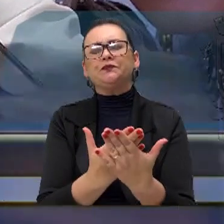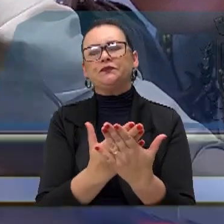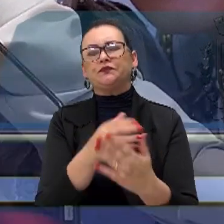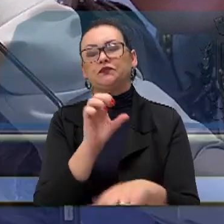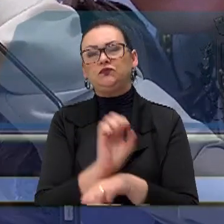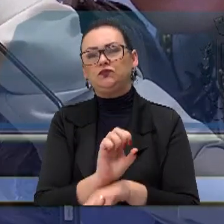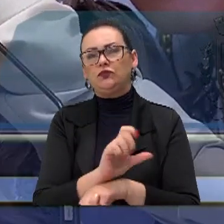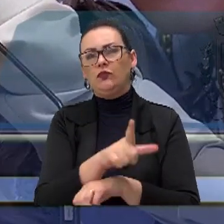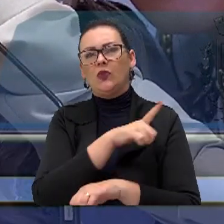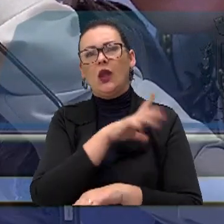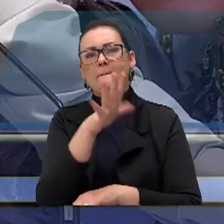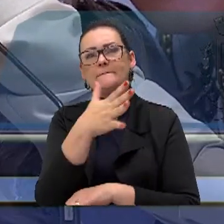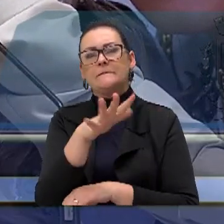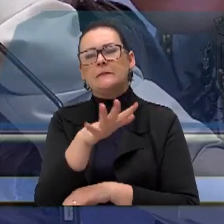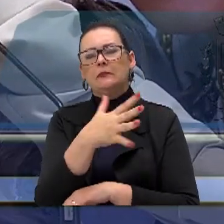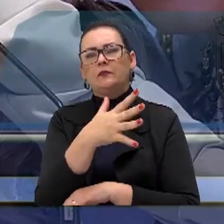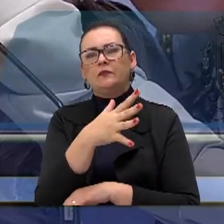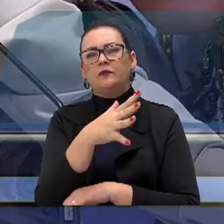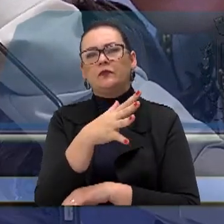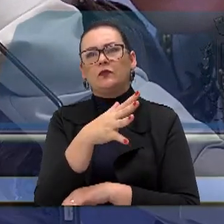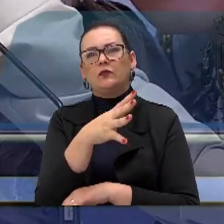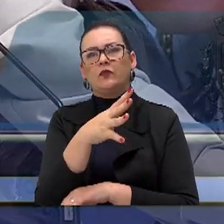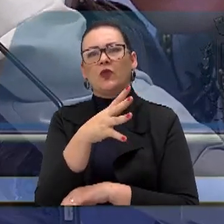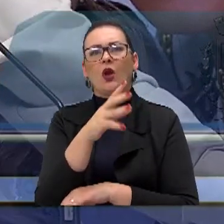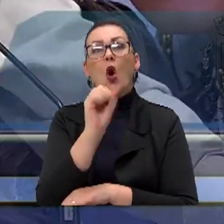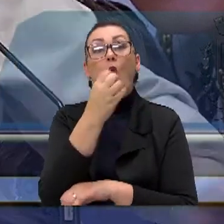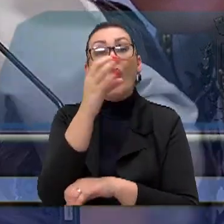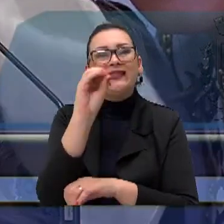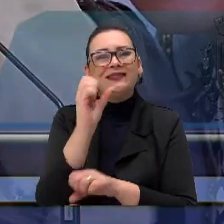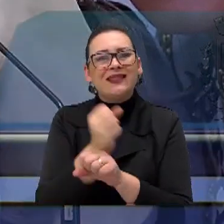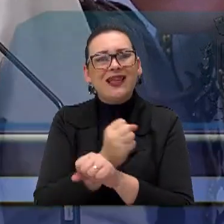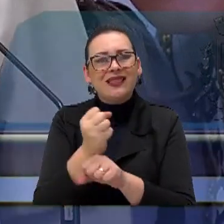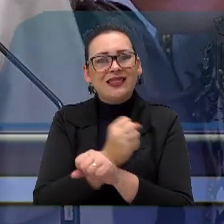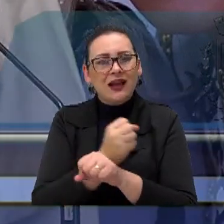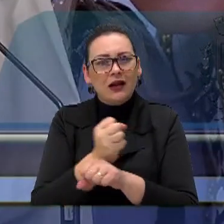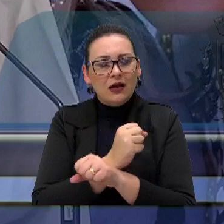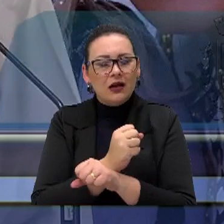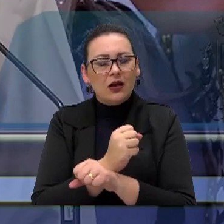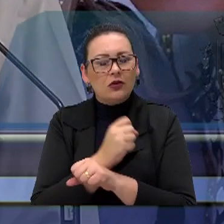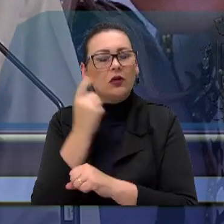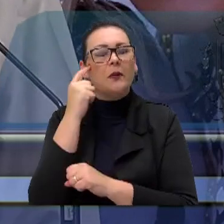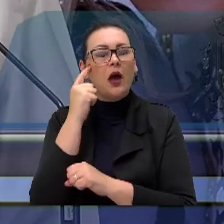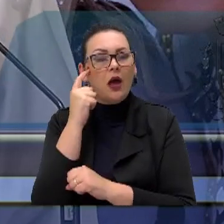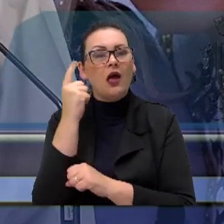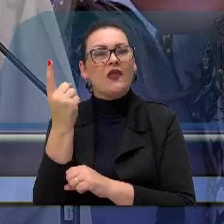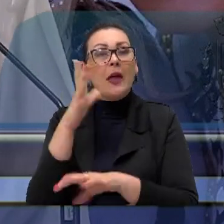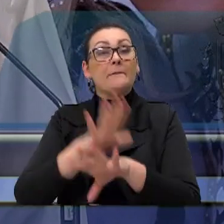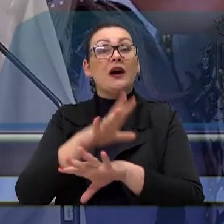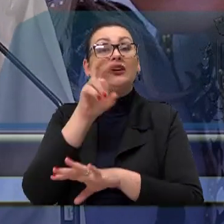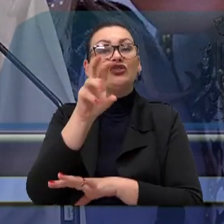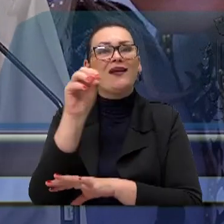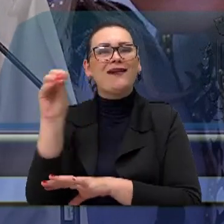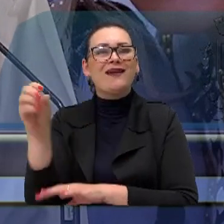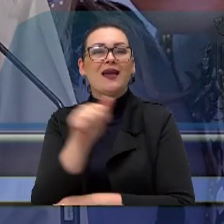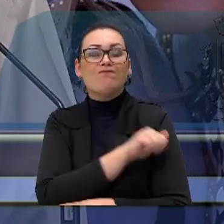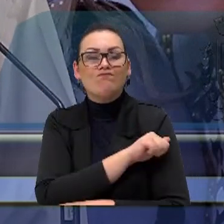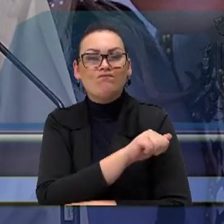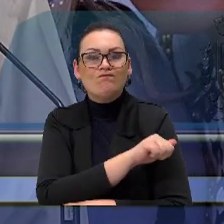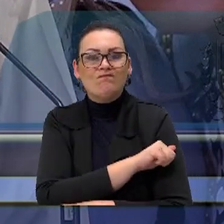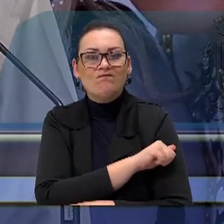que tem aproximadamente, vai completar esse ano 80 anos, só para vocês terem uma ideia, tem mais de 500